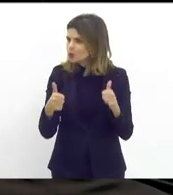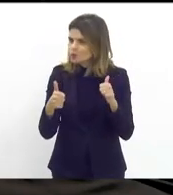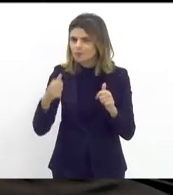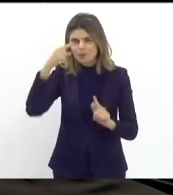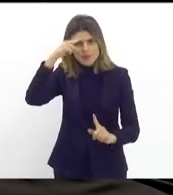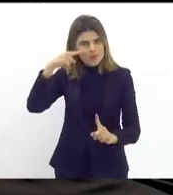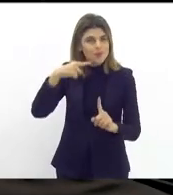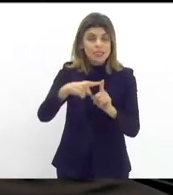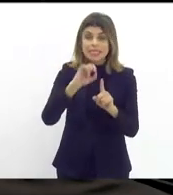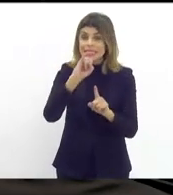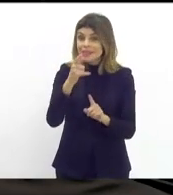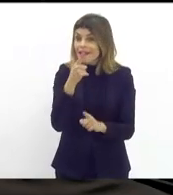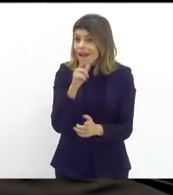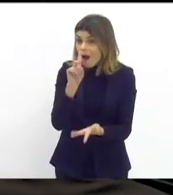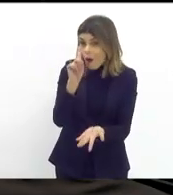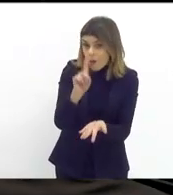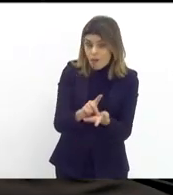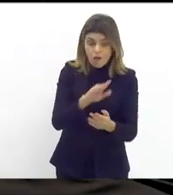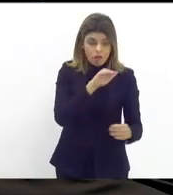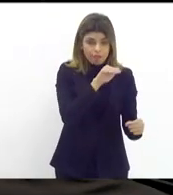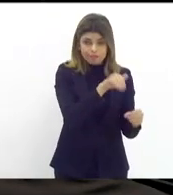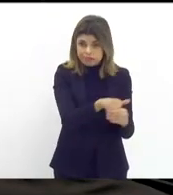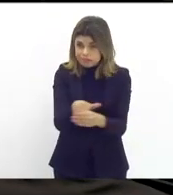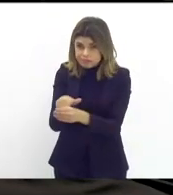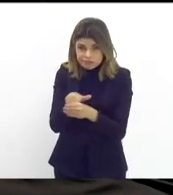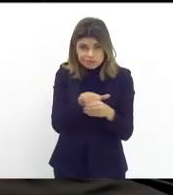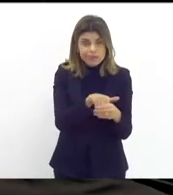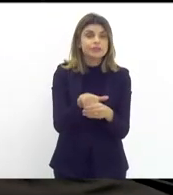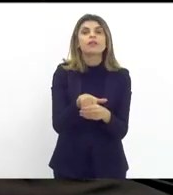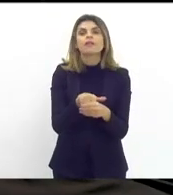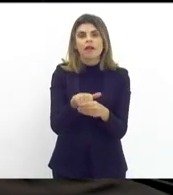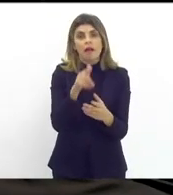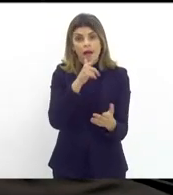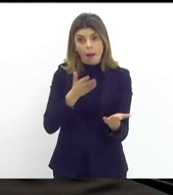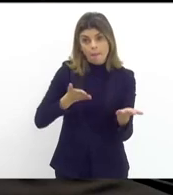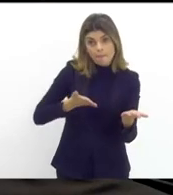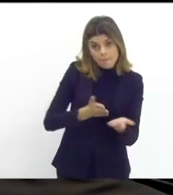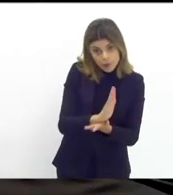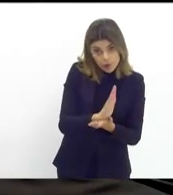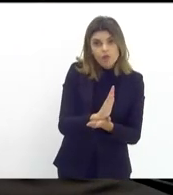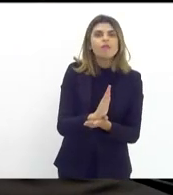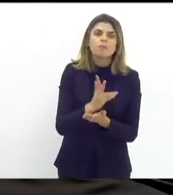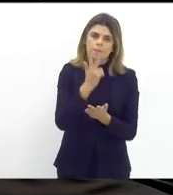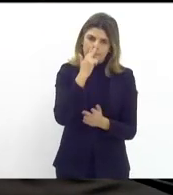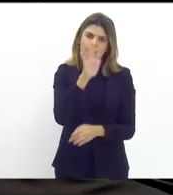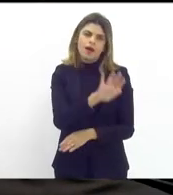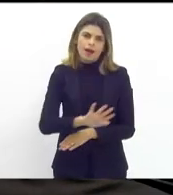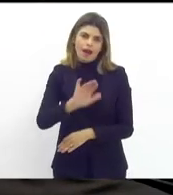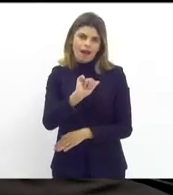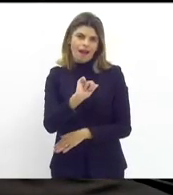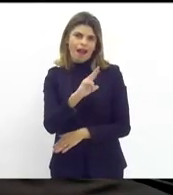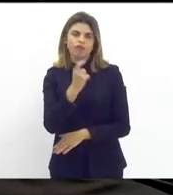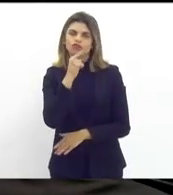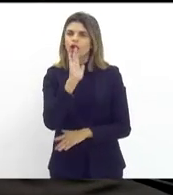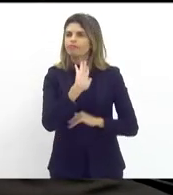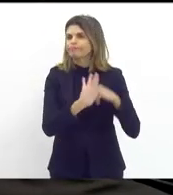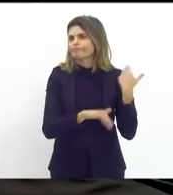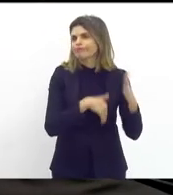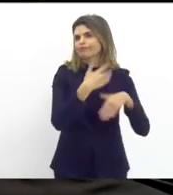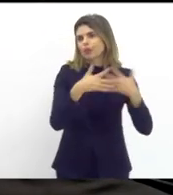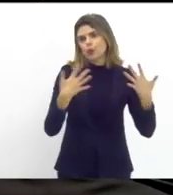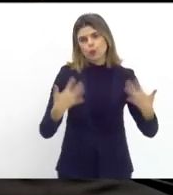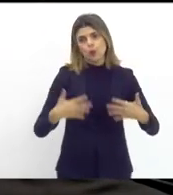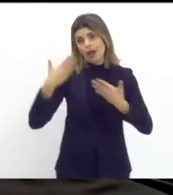se realmente for a votação e aprovar, eu acho que já vai ser um avanço